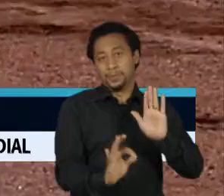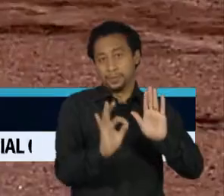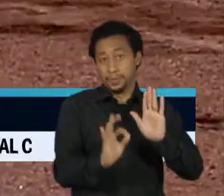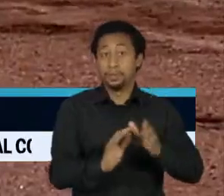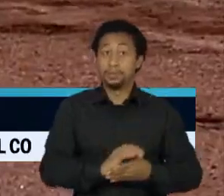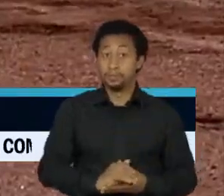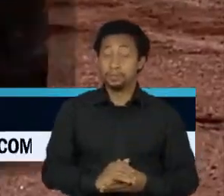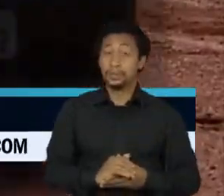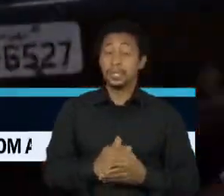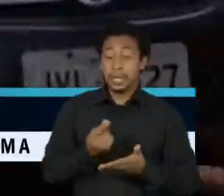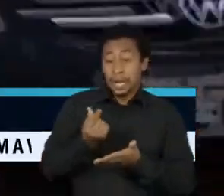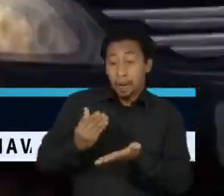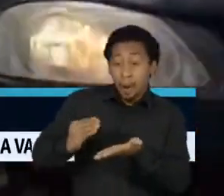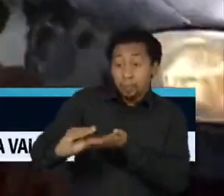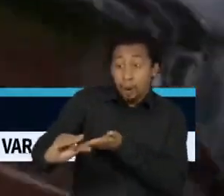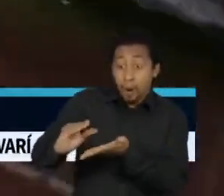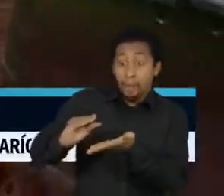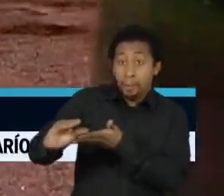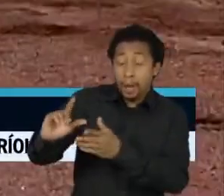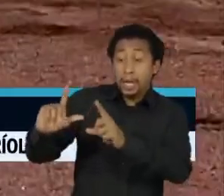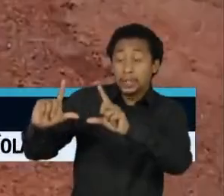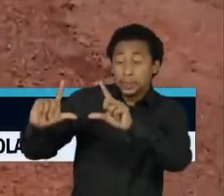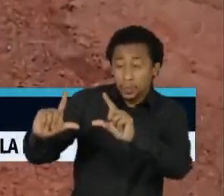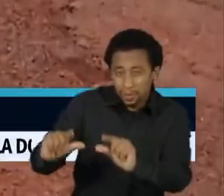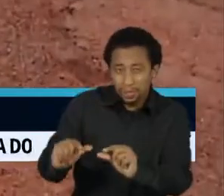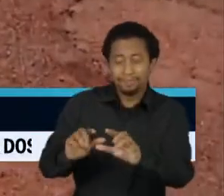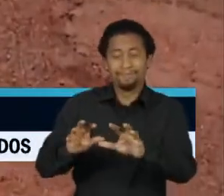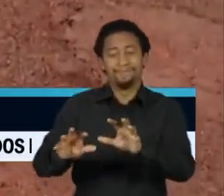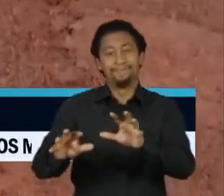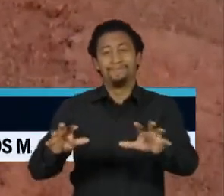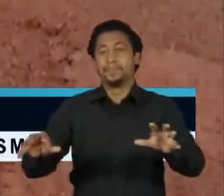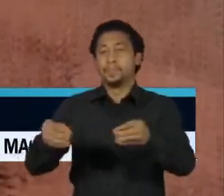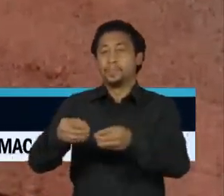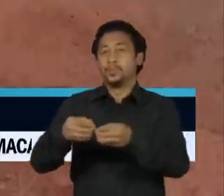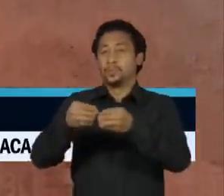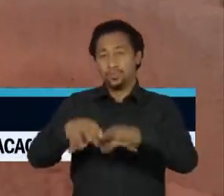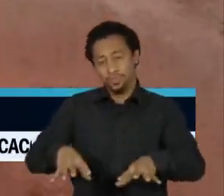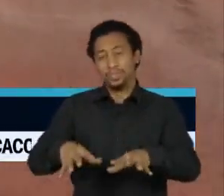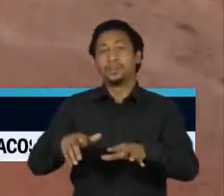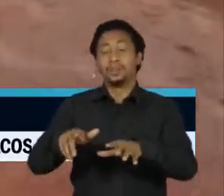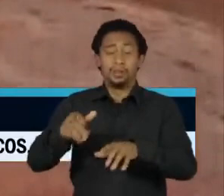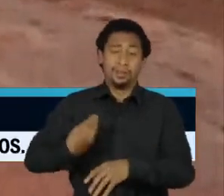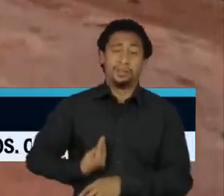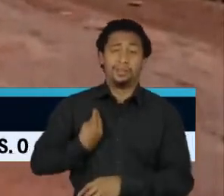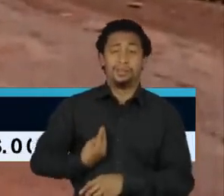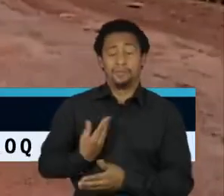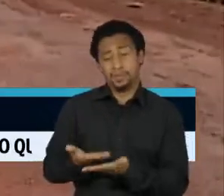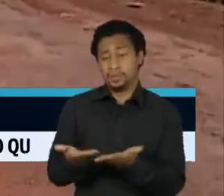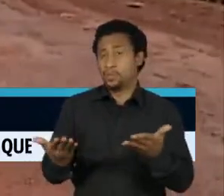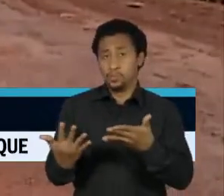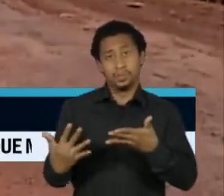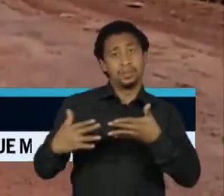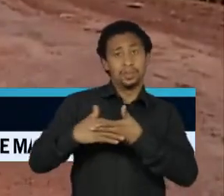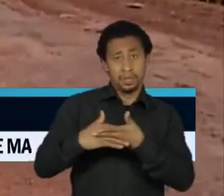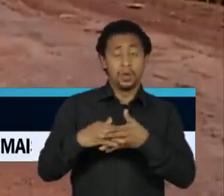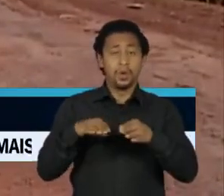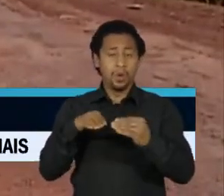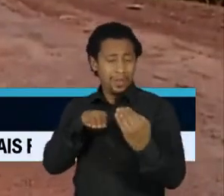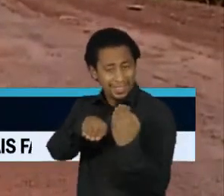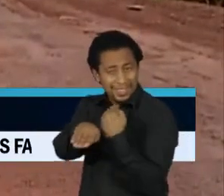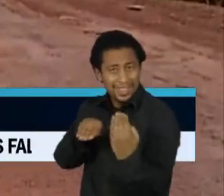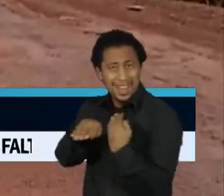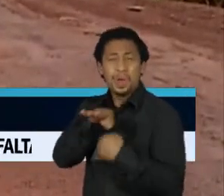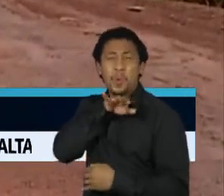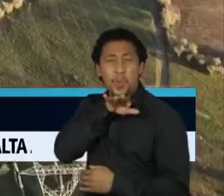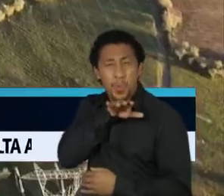dos investimentos impacta o dia a dia do cidadão. Estradas mal conservadas são um risco a